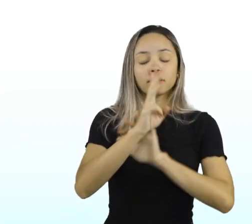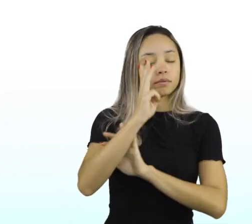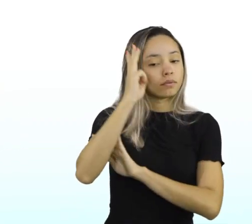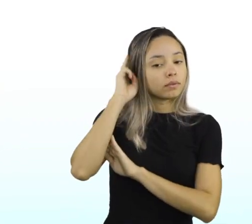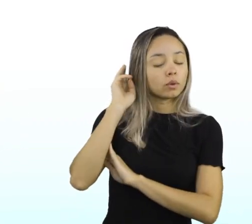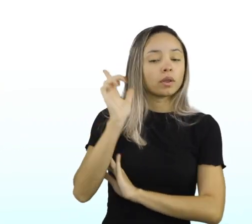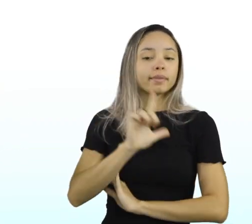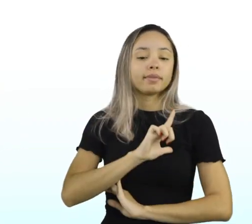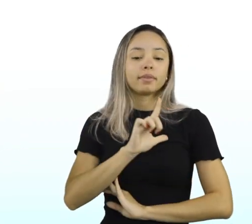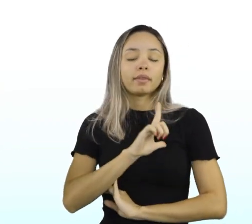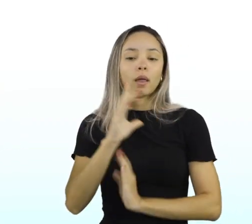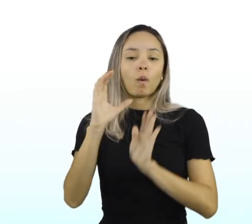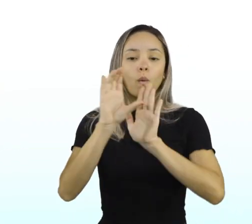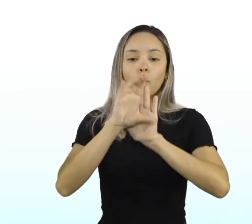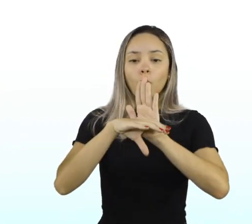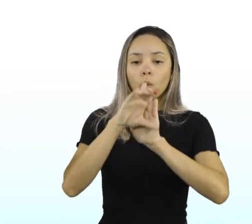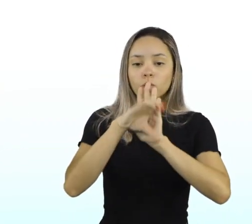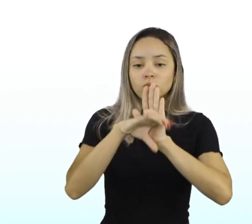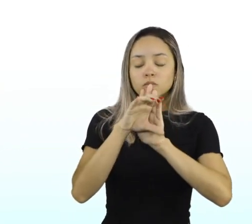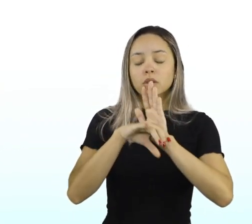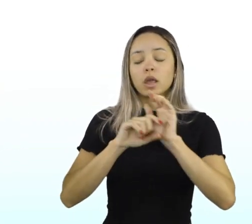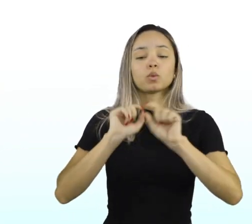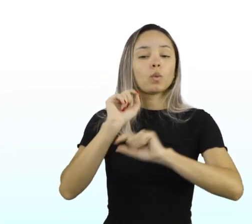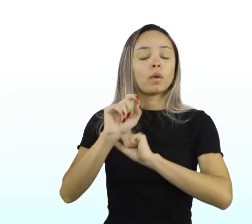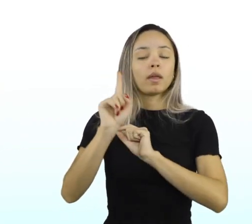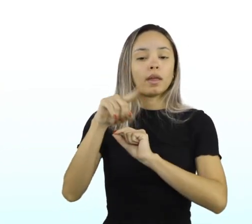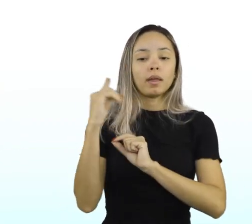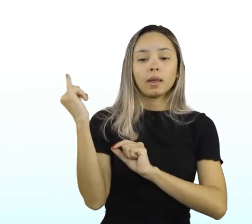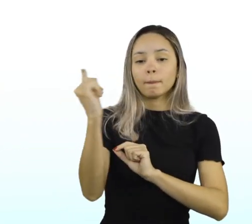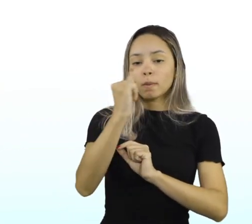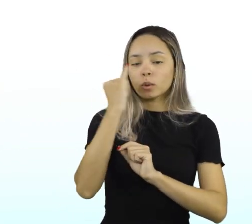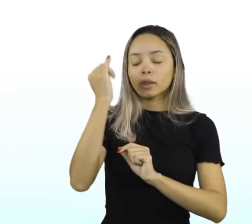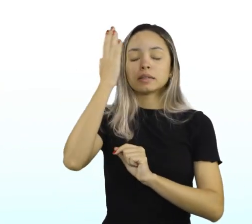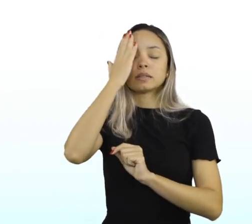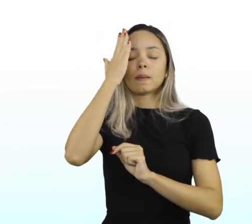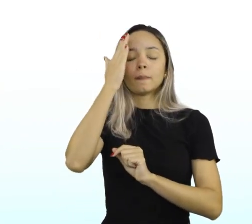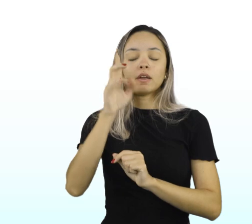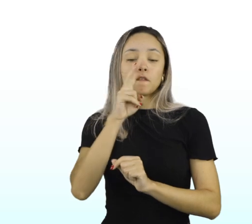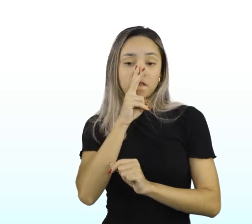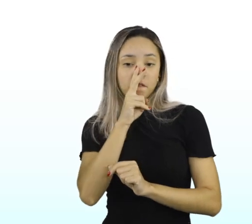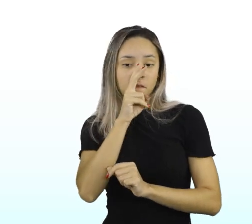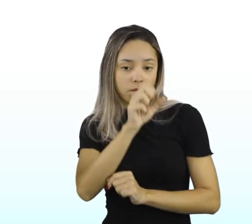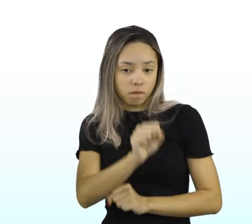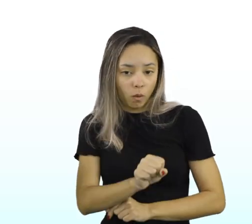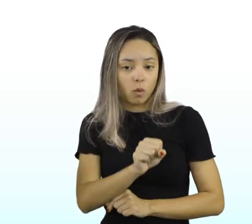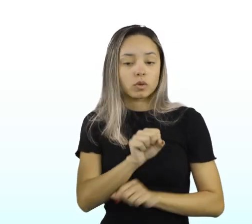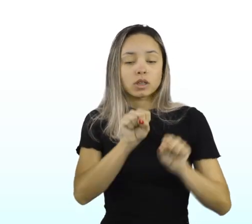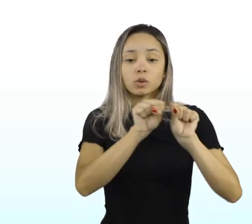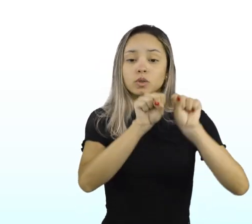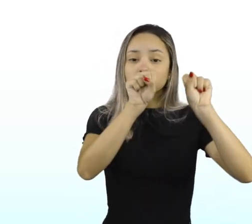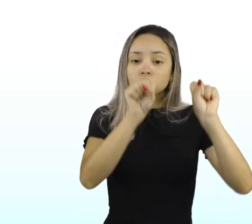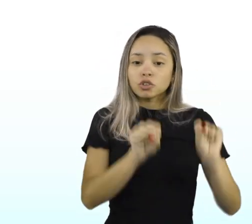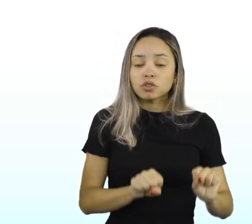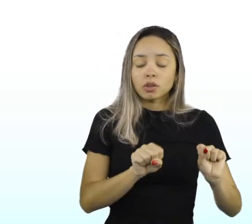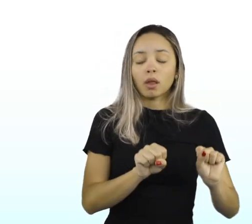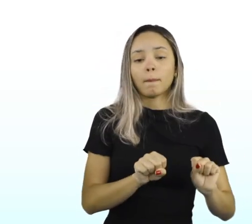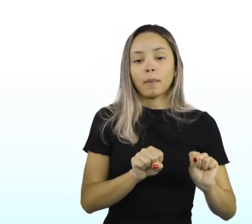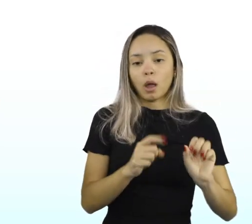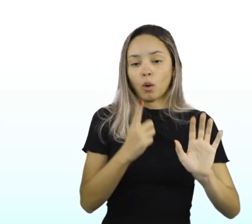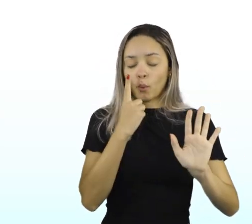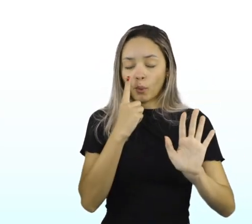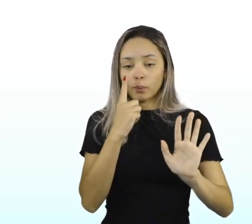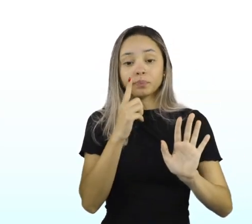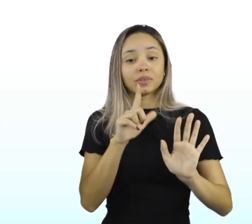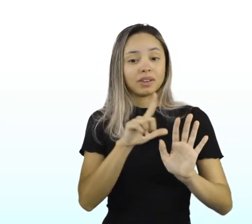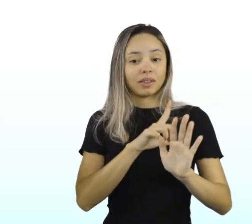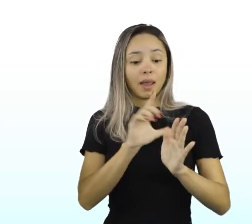o seguinte conceito. É importante que você tenha que as forças resultantes de um sistema se anulem. Então, só teremos